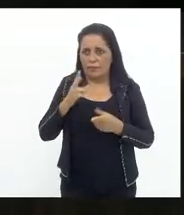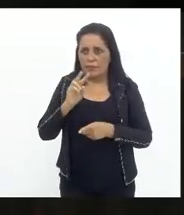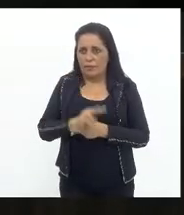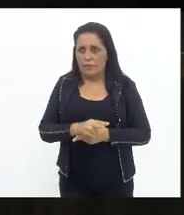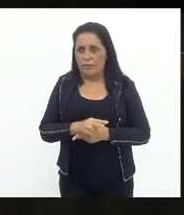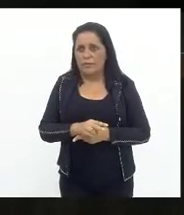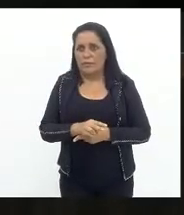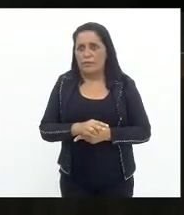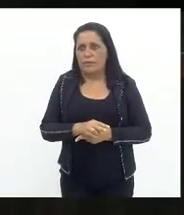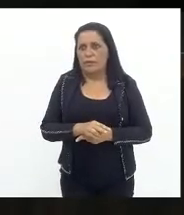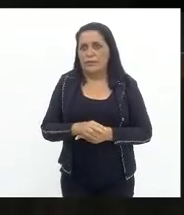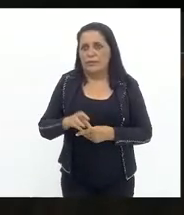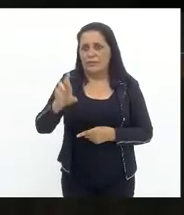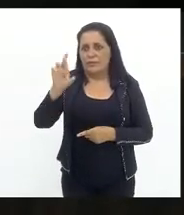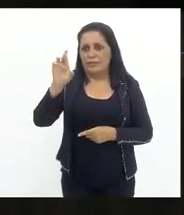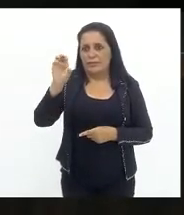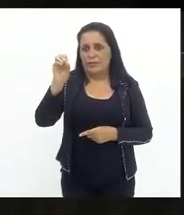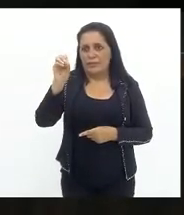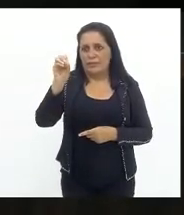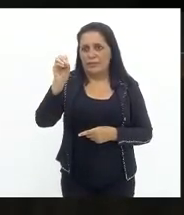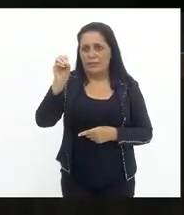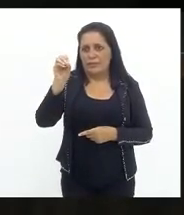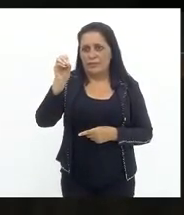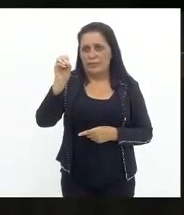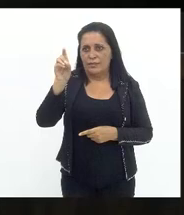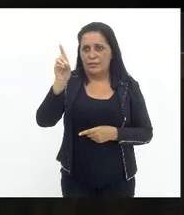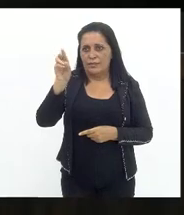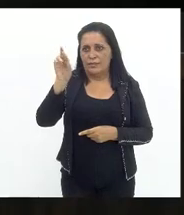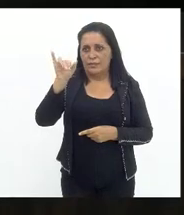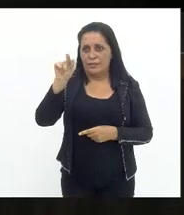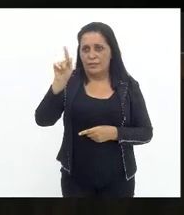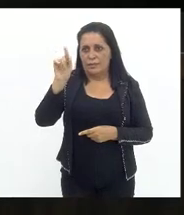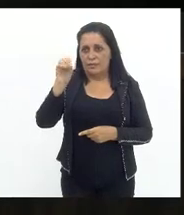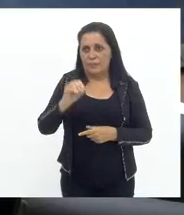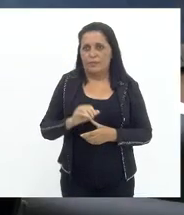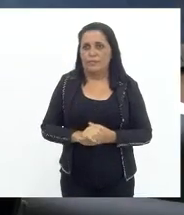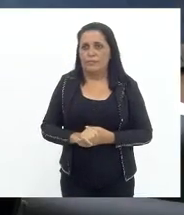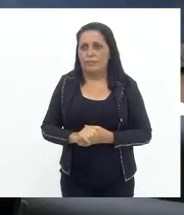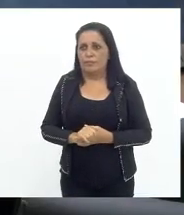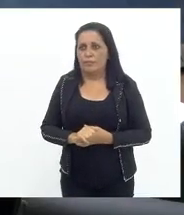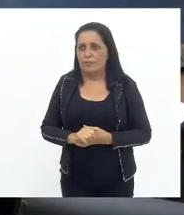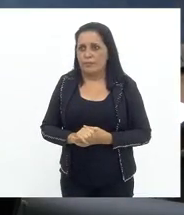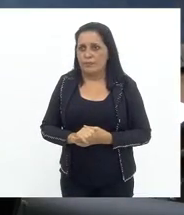Deputado Rodrigo Amorim. Vai encaminhar pela aprovação da emenda.